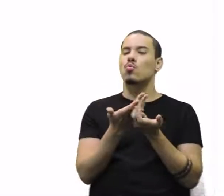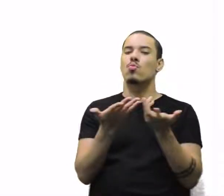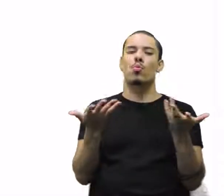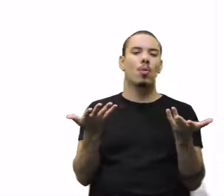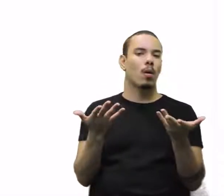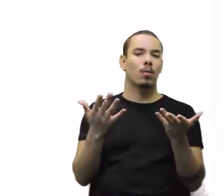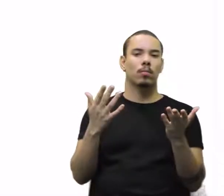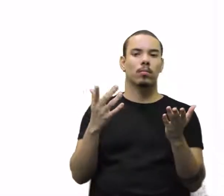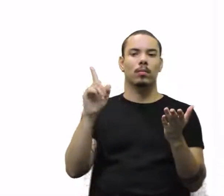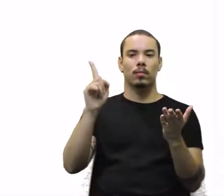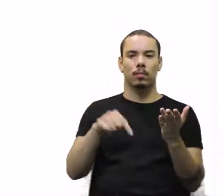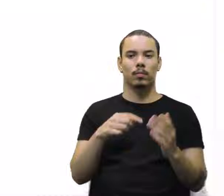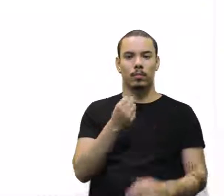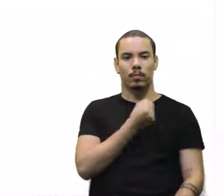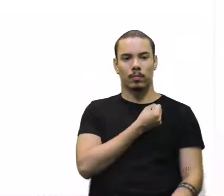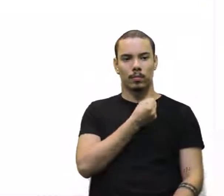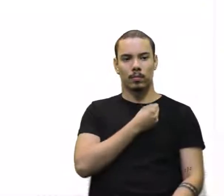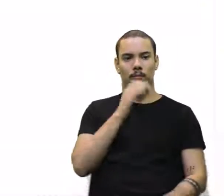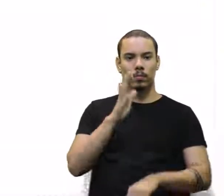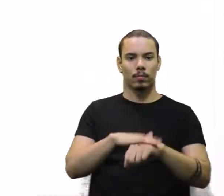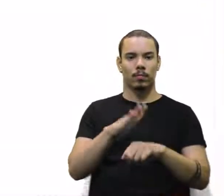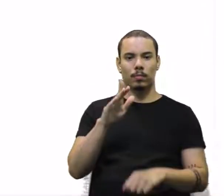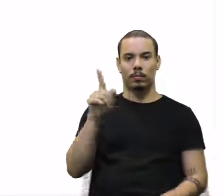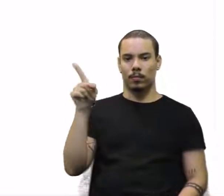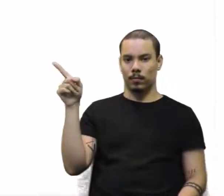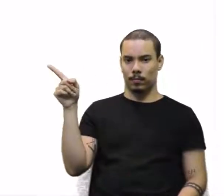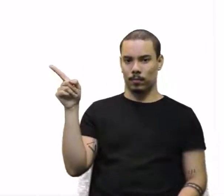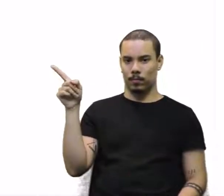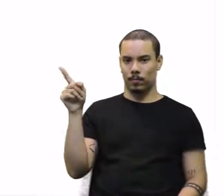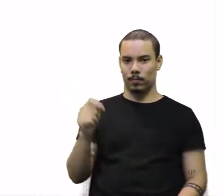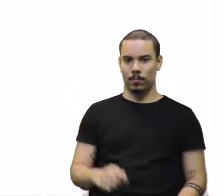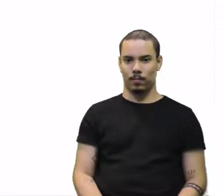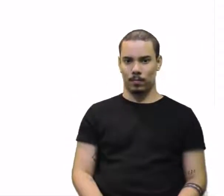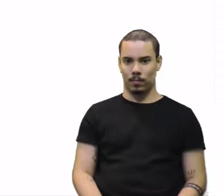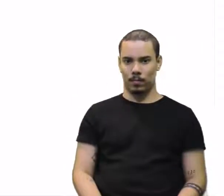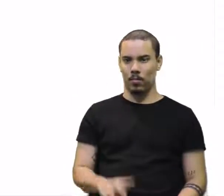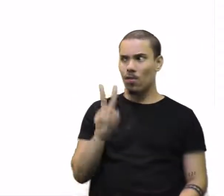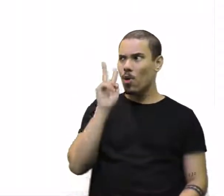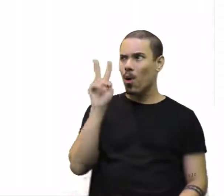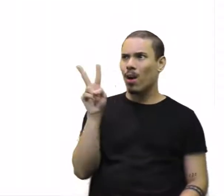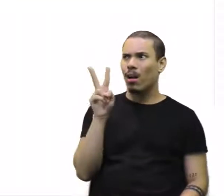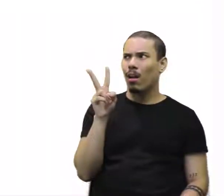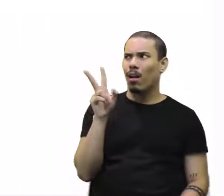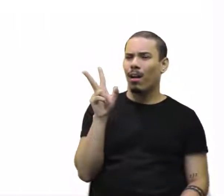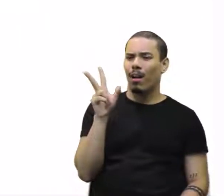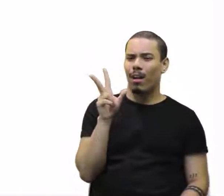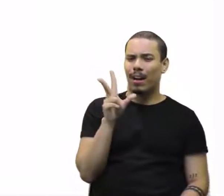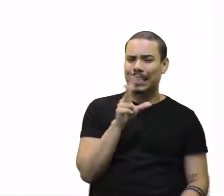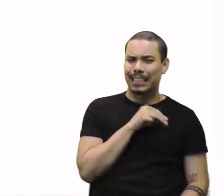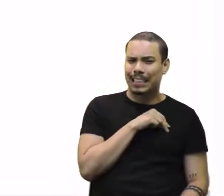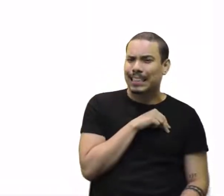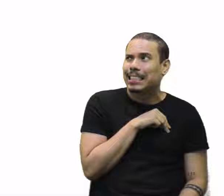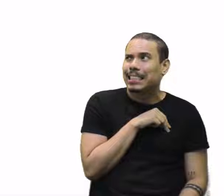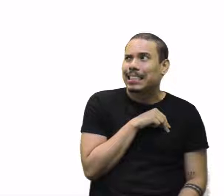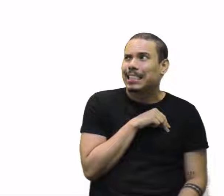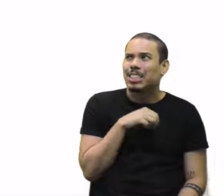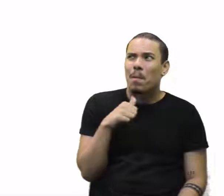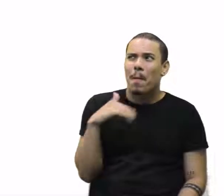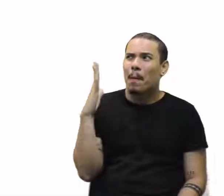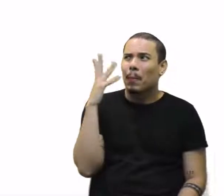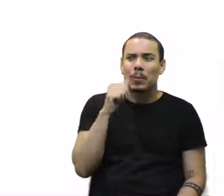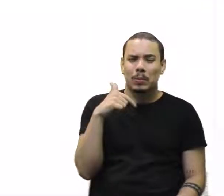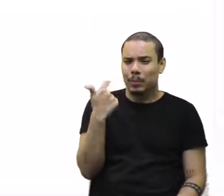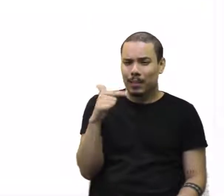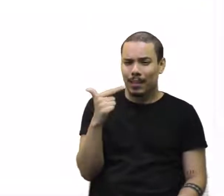qual é a pontuação da cadeia a seguir? Aí você olha e diz, nossa, professora, tinha uma cadeia mais bonita,